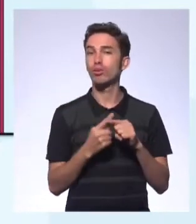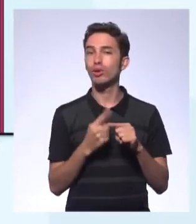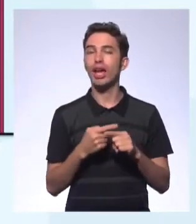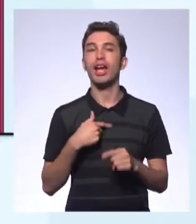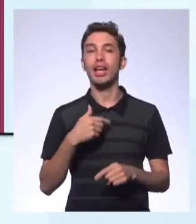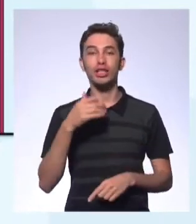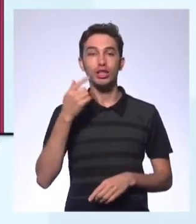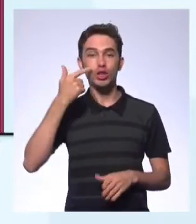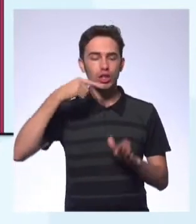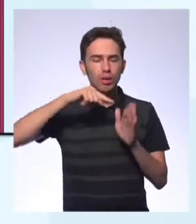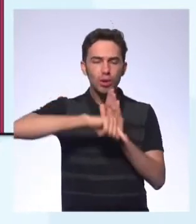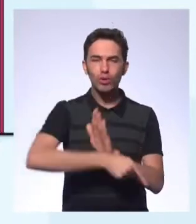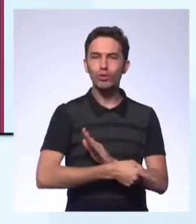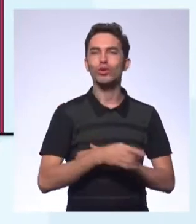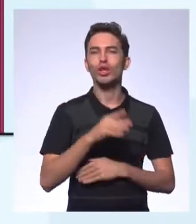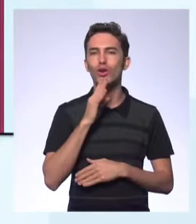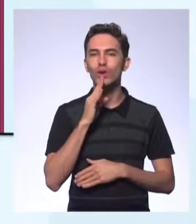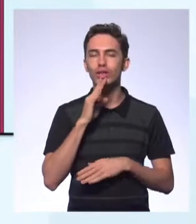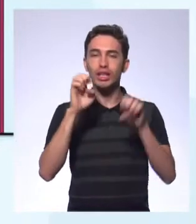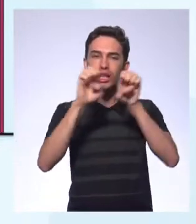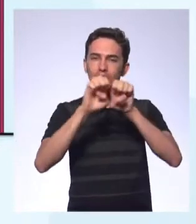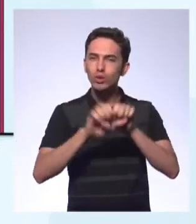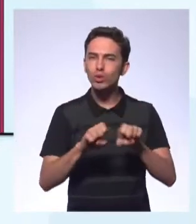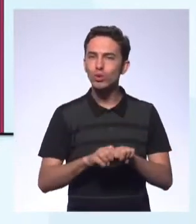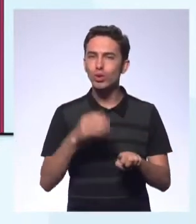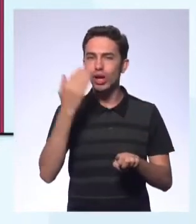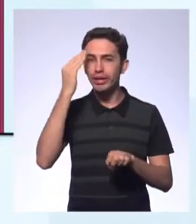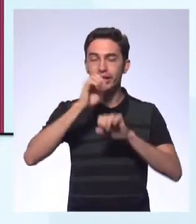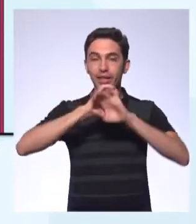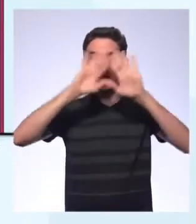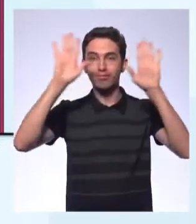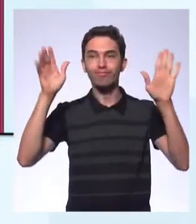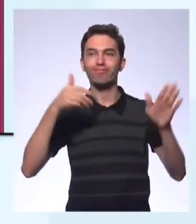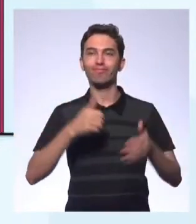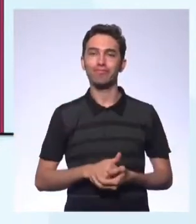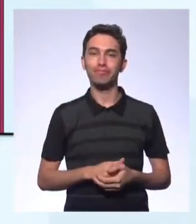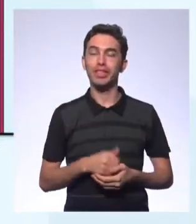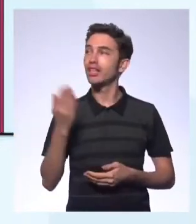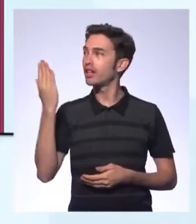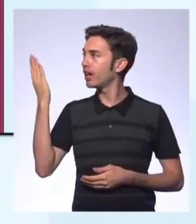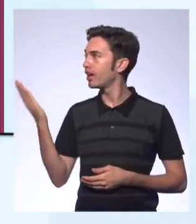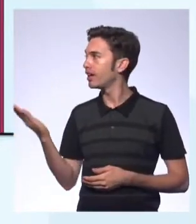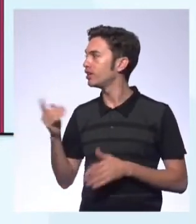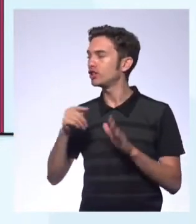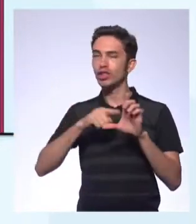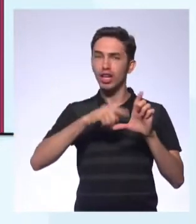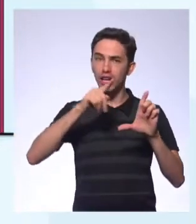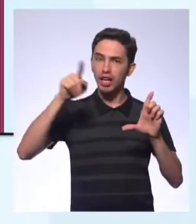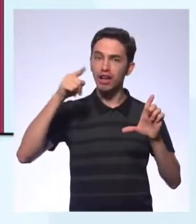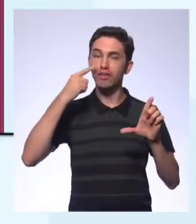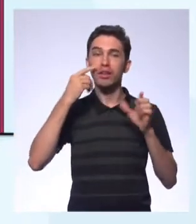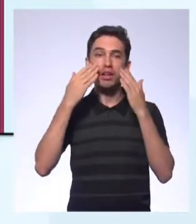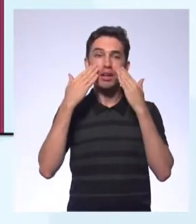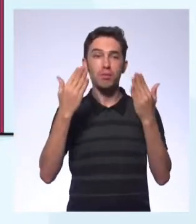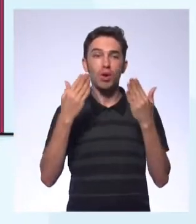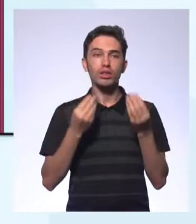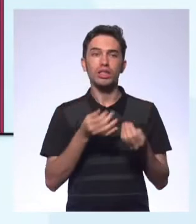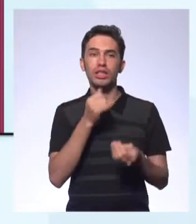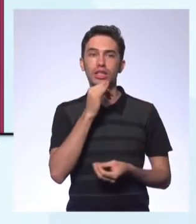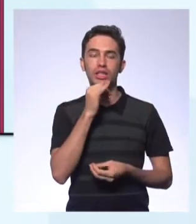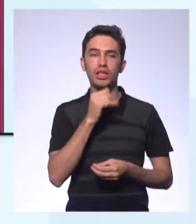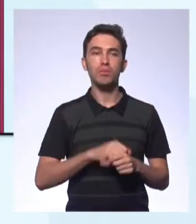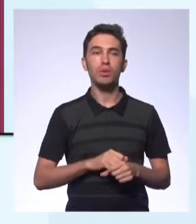também aprofundamos nas suas estruturas. E esse gráfico vai demonstrar aí que a partir